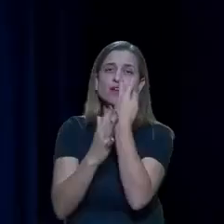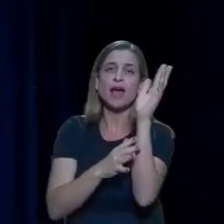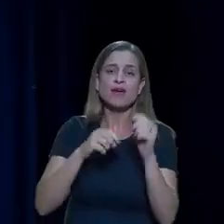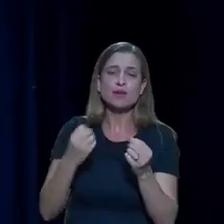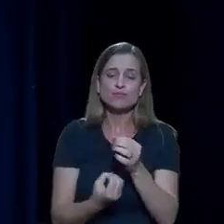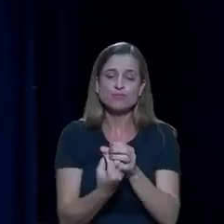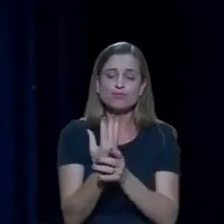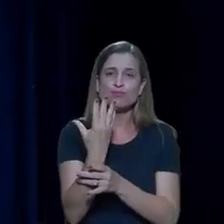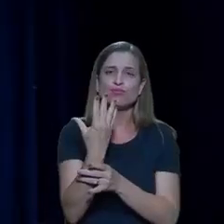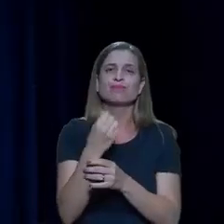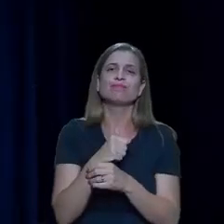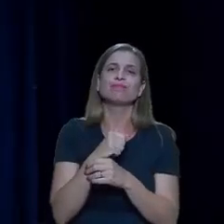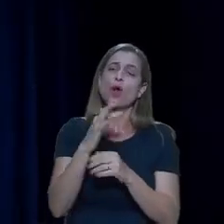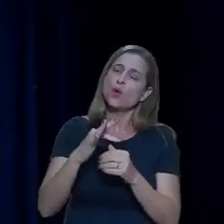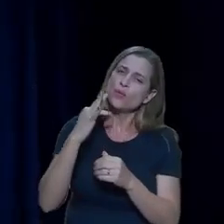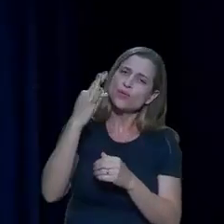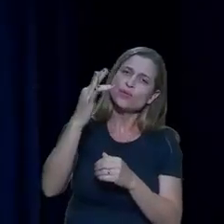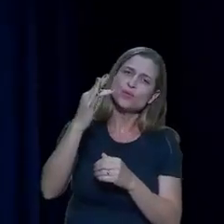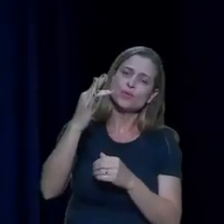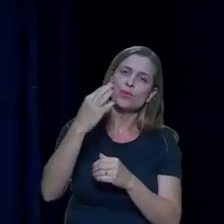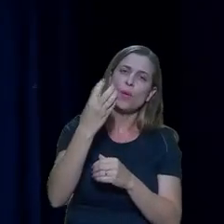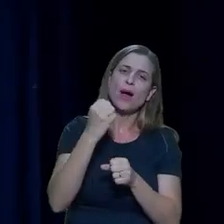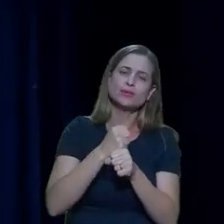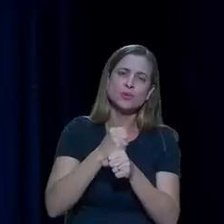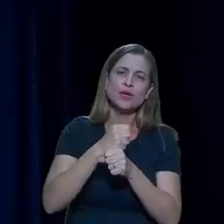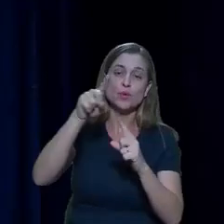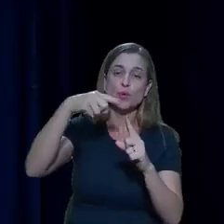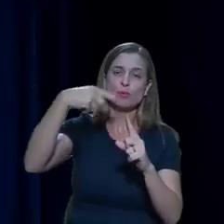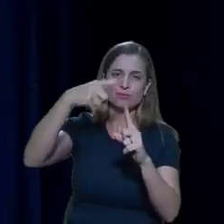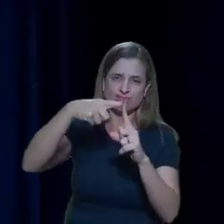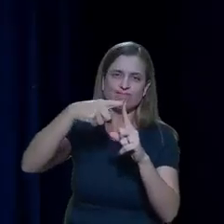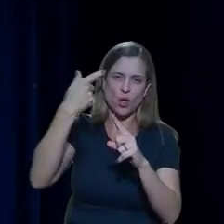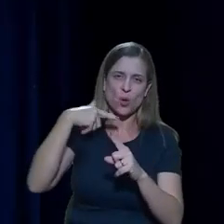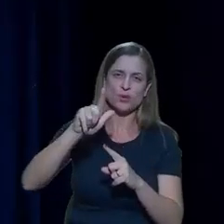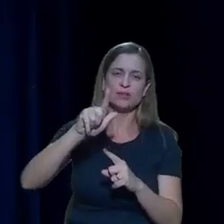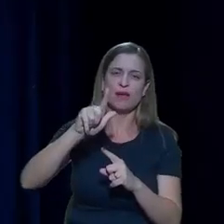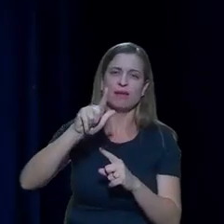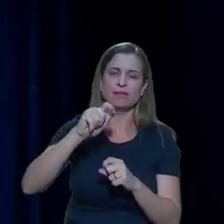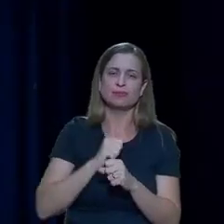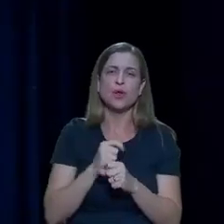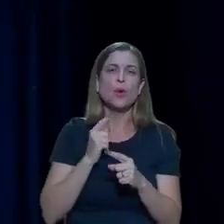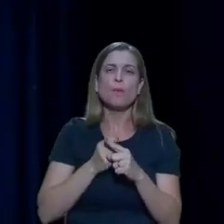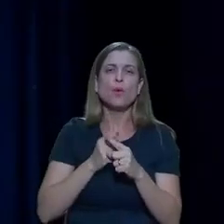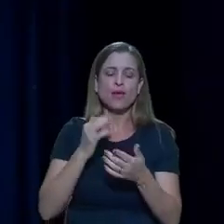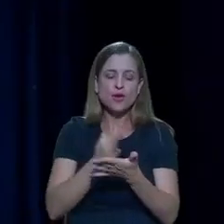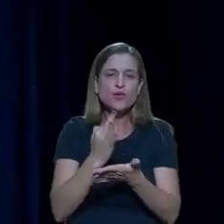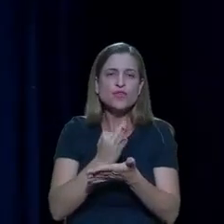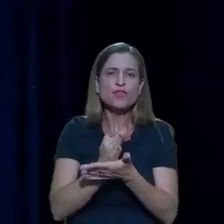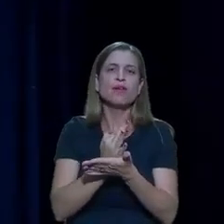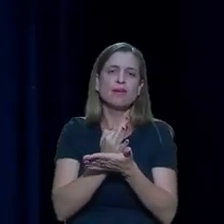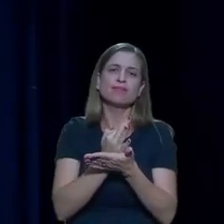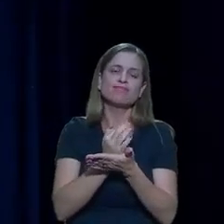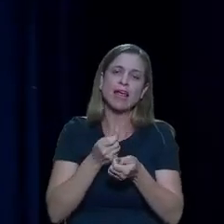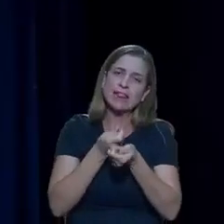180. Então, nos próximos 4 anos aí, a gente vai atingir esse objetivo, porque é algo que o Fli Araxá também preza,